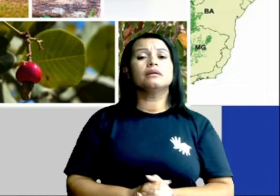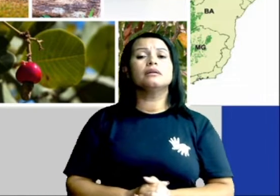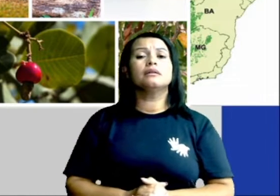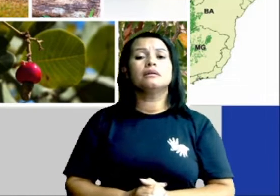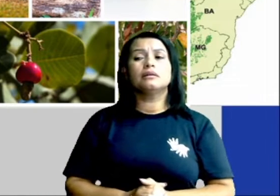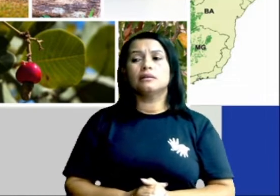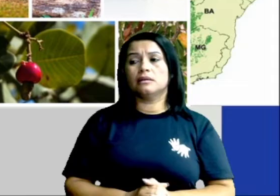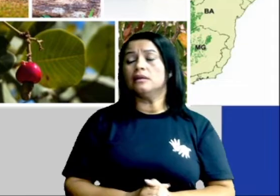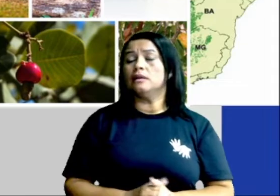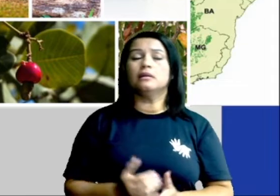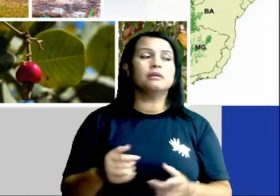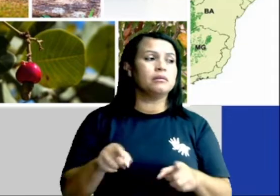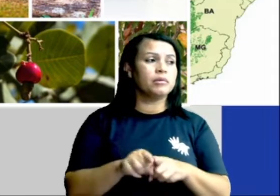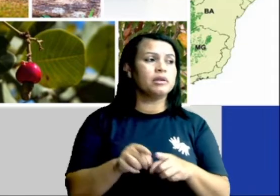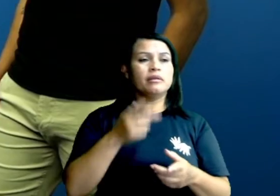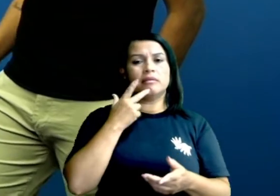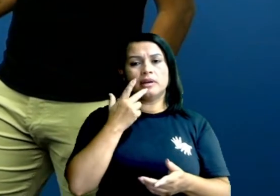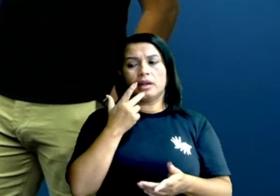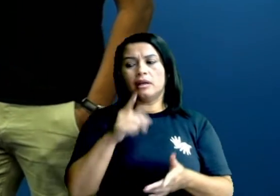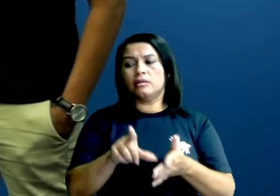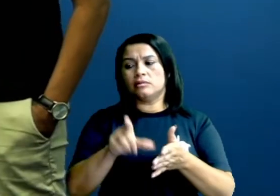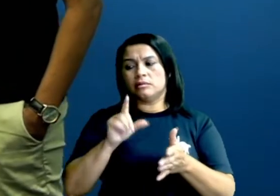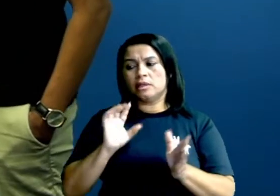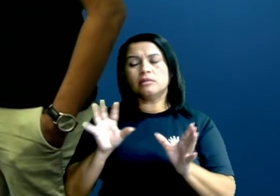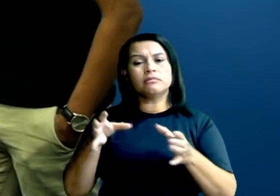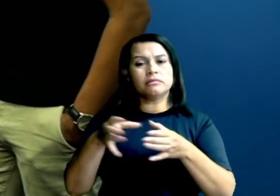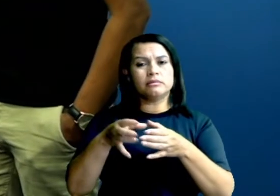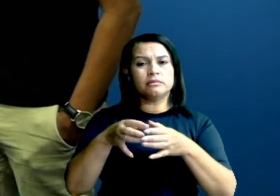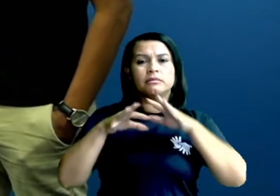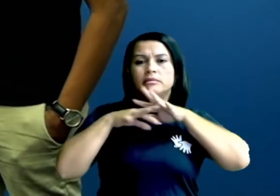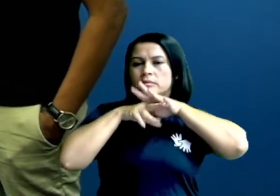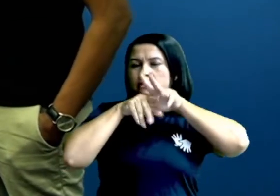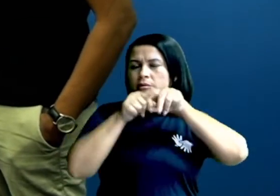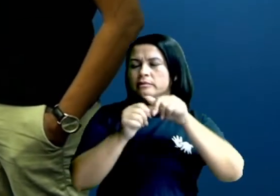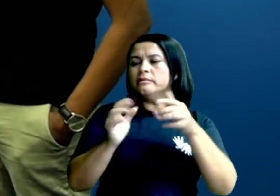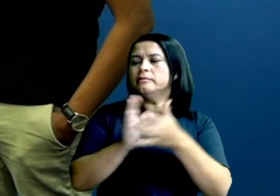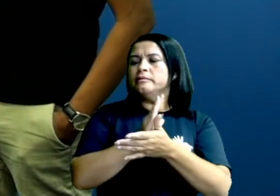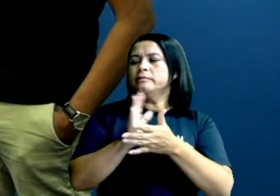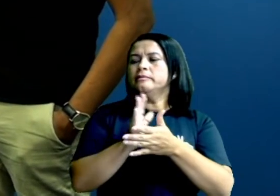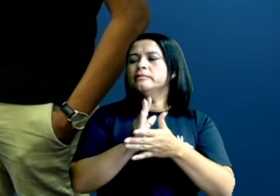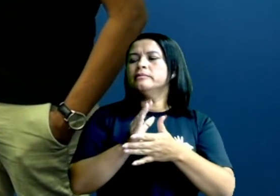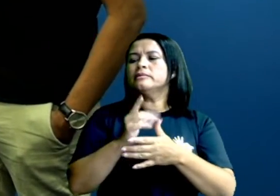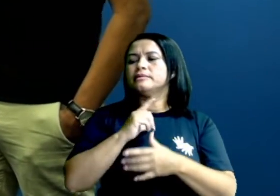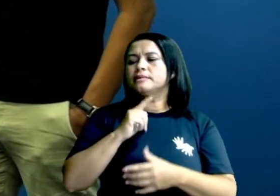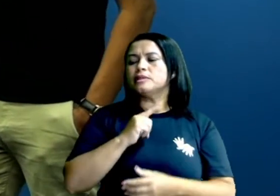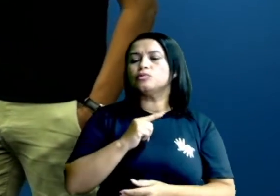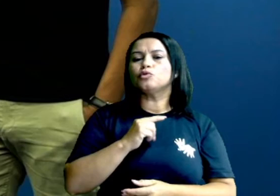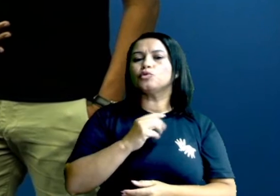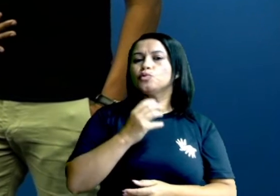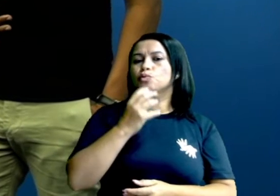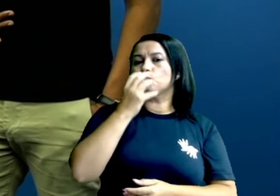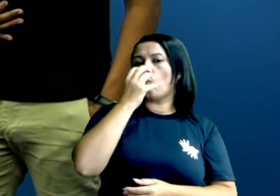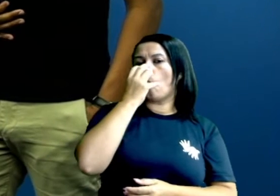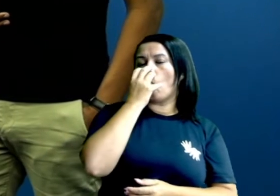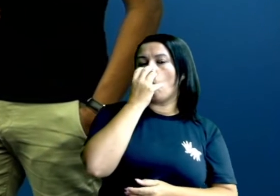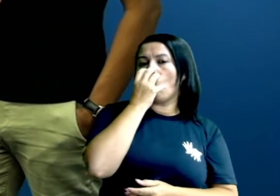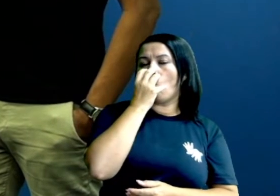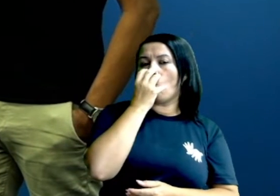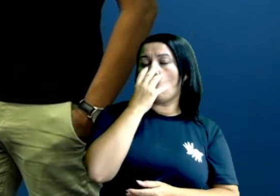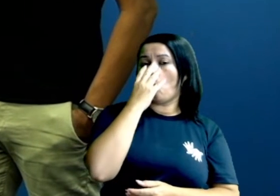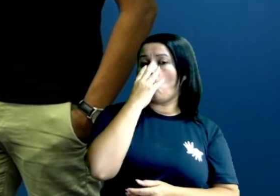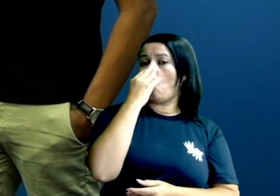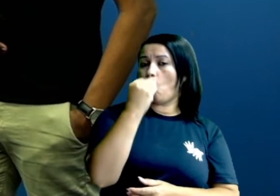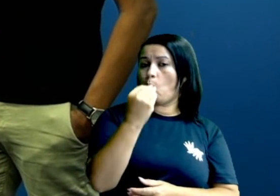E, lógico, eu falei aqui dos animais, a gente tem aqui alguns destaques. O lobo-guará, que é um